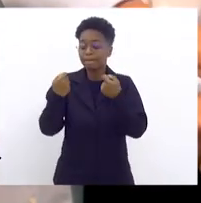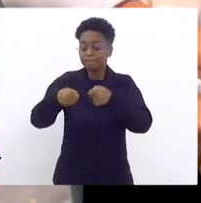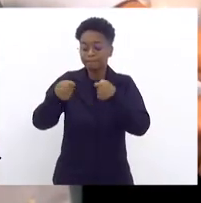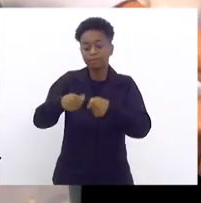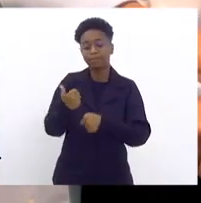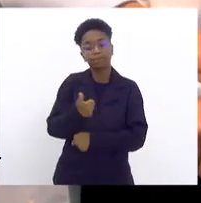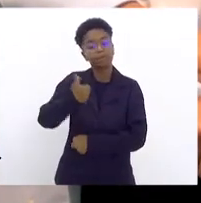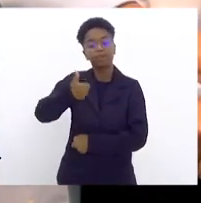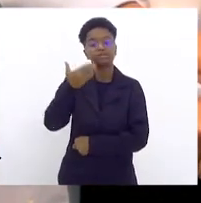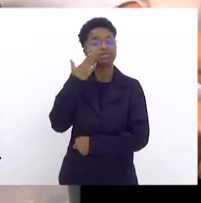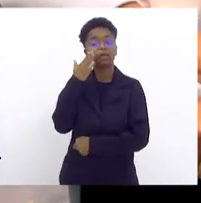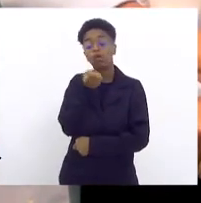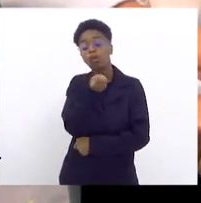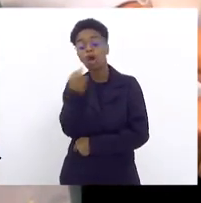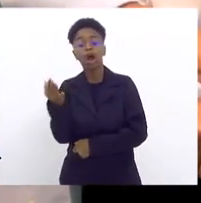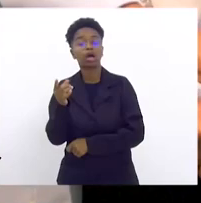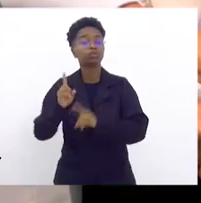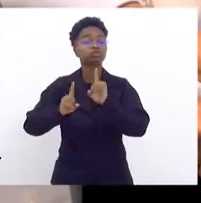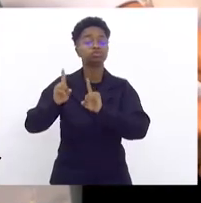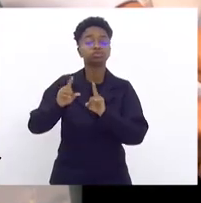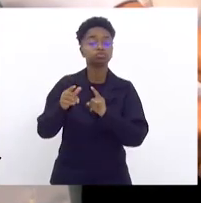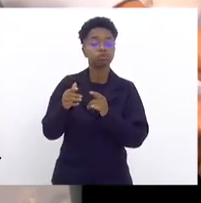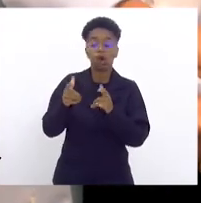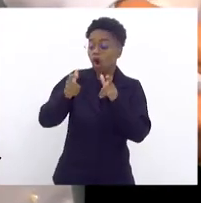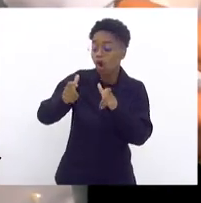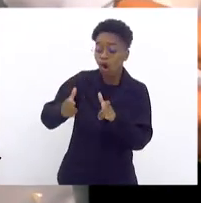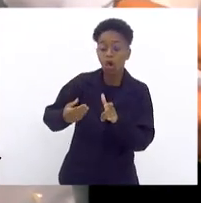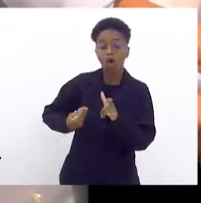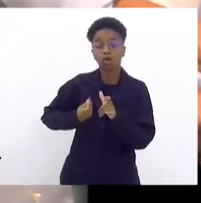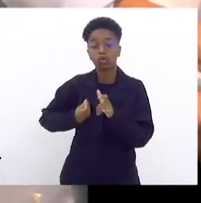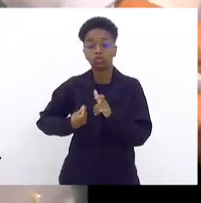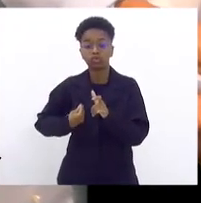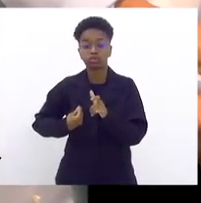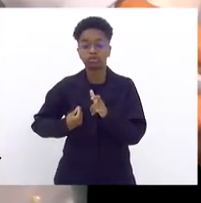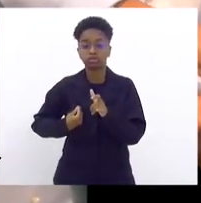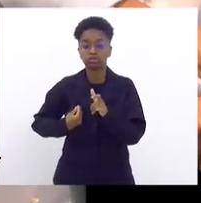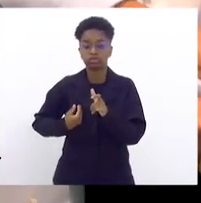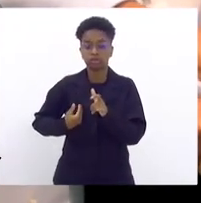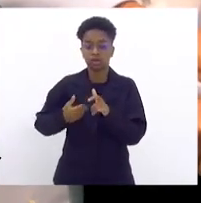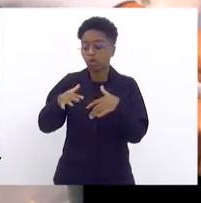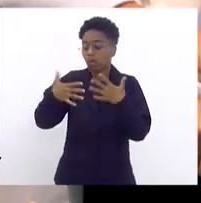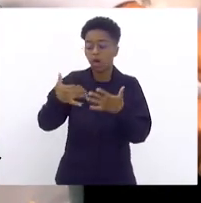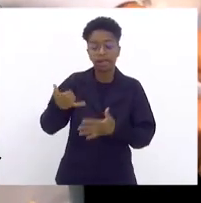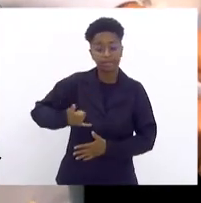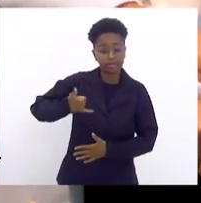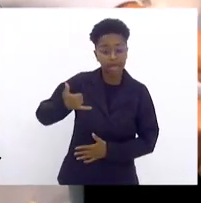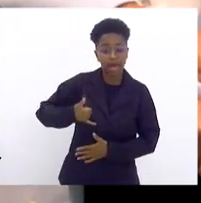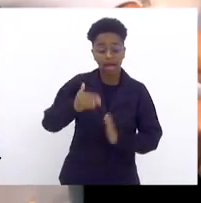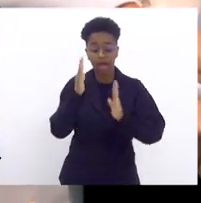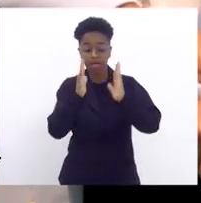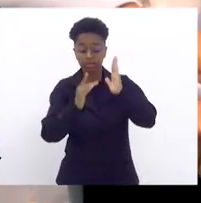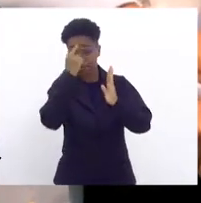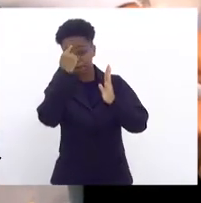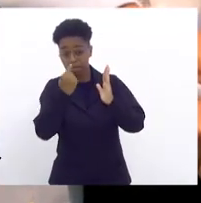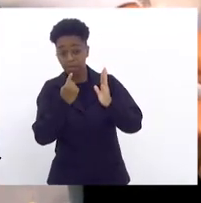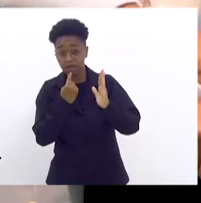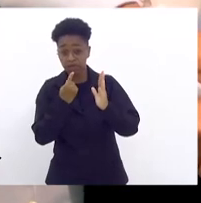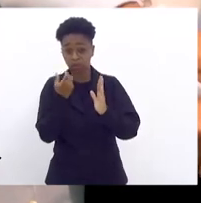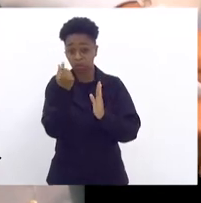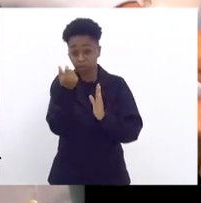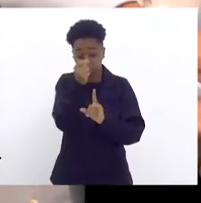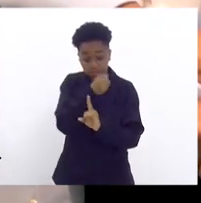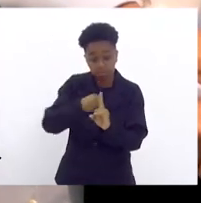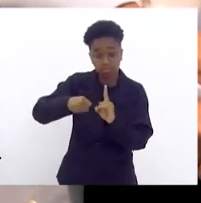precisa saber qual é o número Quantos são onde eles estão mais concentrados Quais são as idades Qual é o perfil socioeconômico